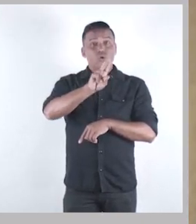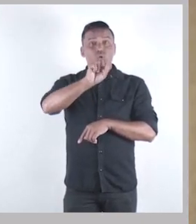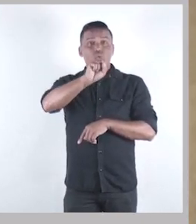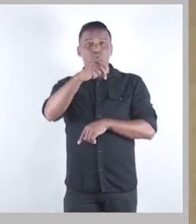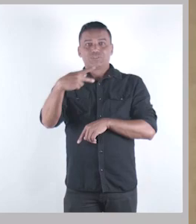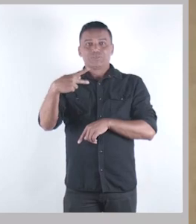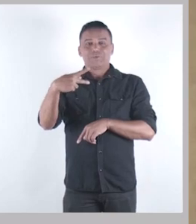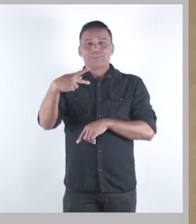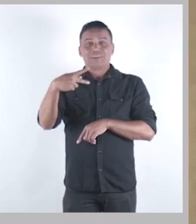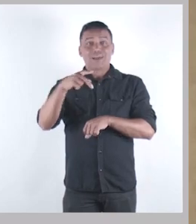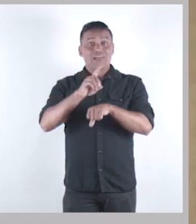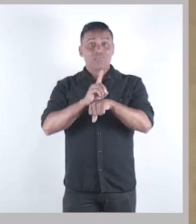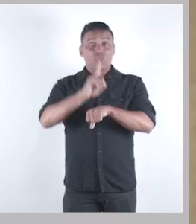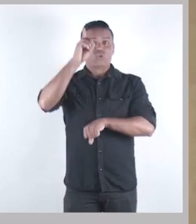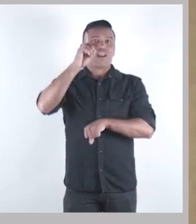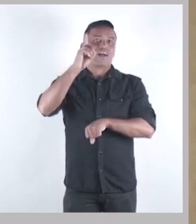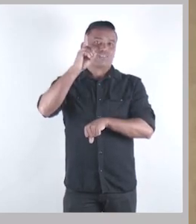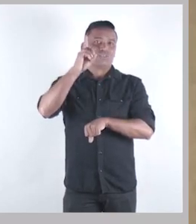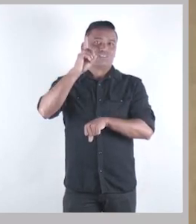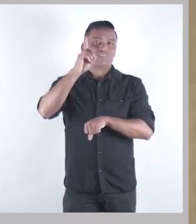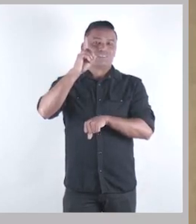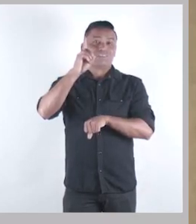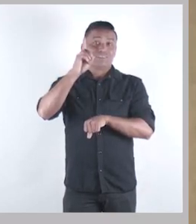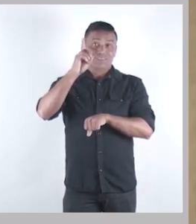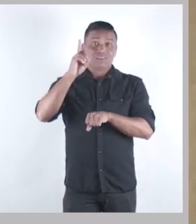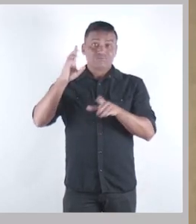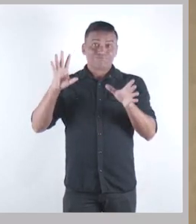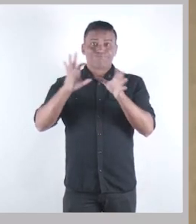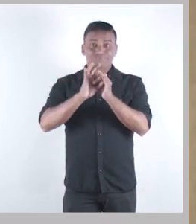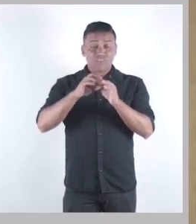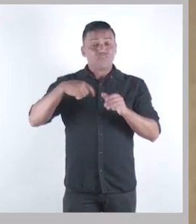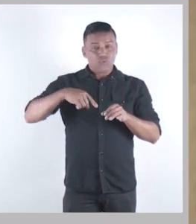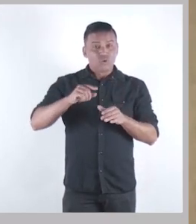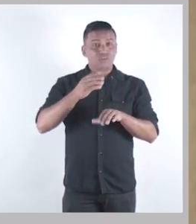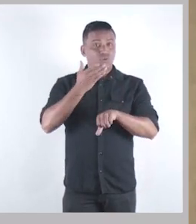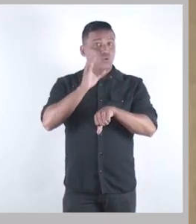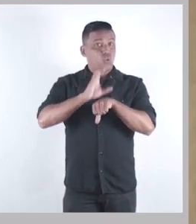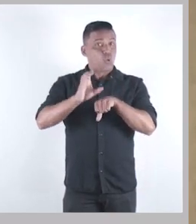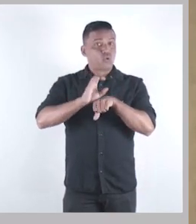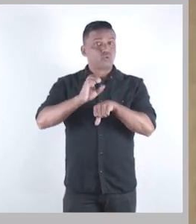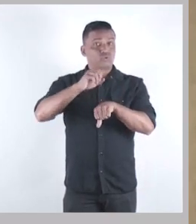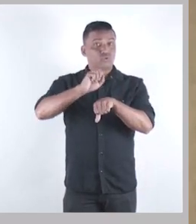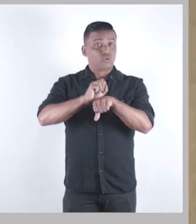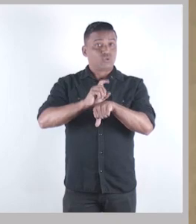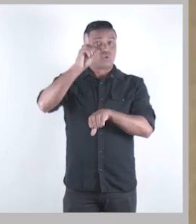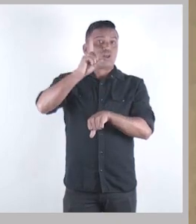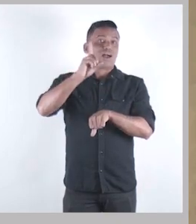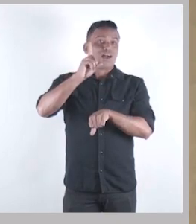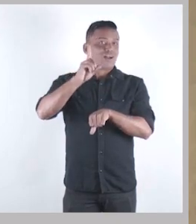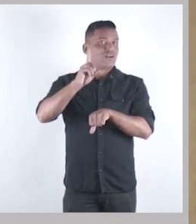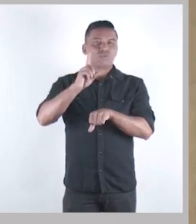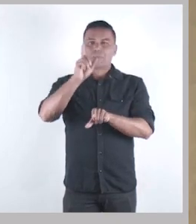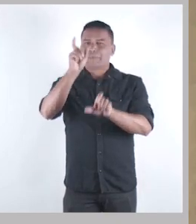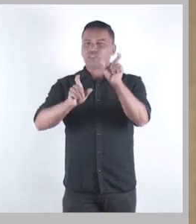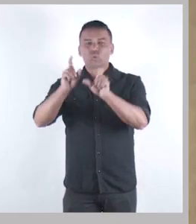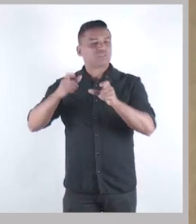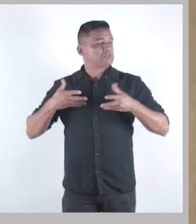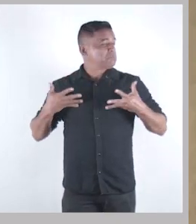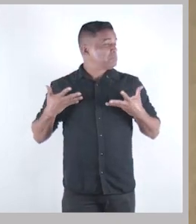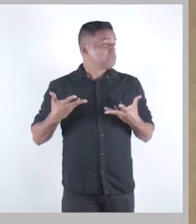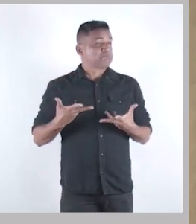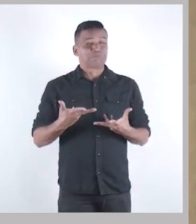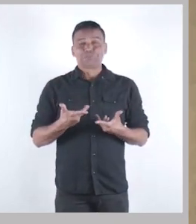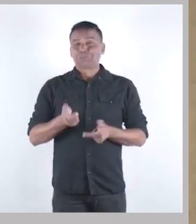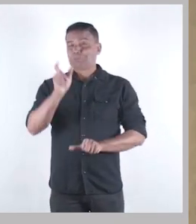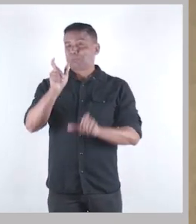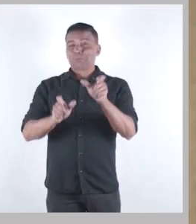da dinâmica da universidade, a minha integração da universidade aqui, fui fazer o doutorado e conheci várias pessoas fantásticas, conheci